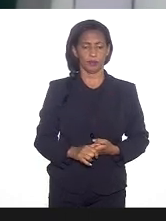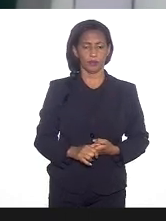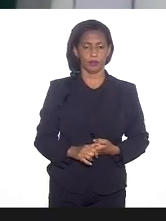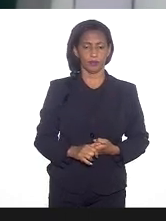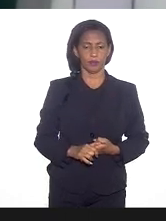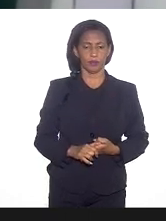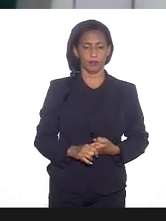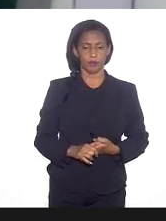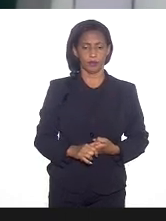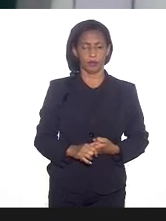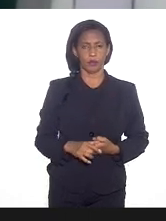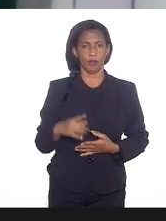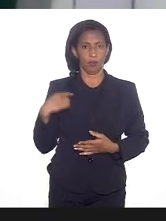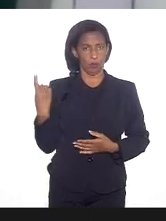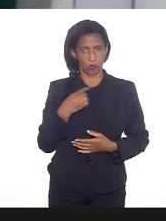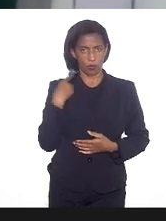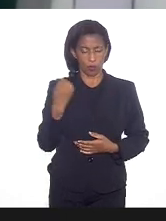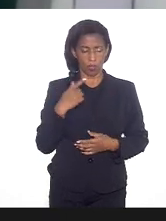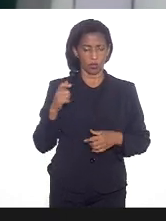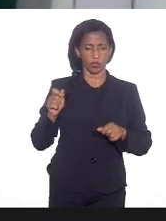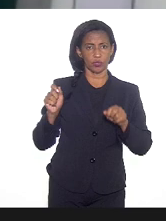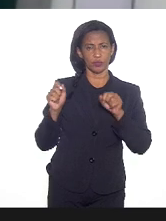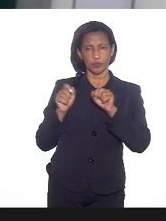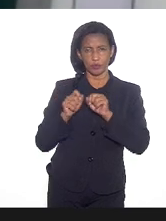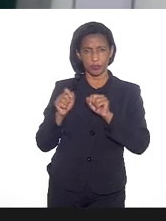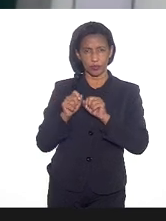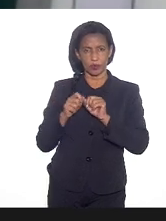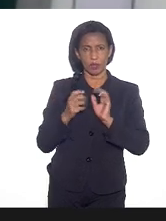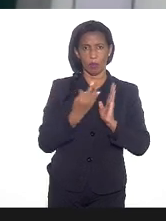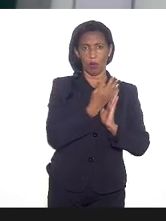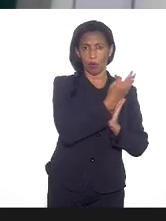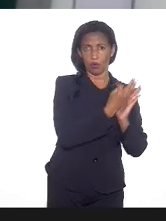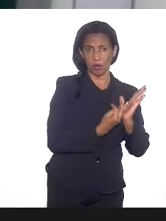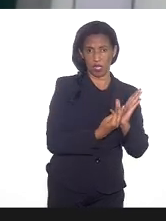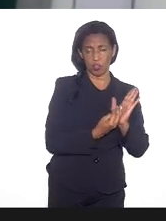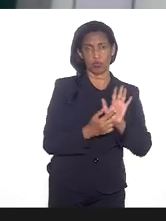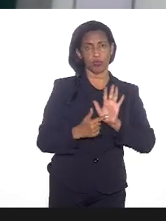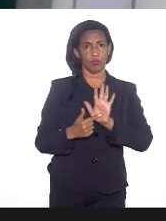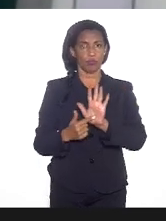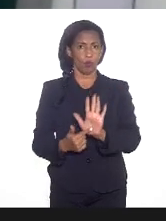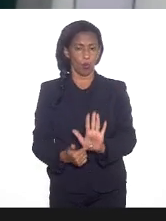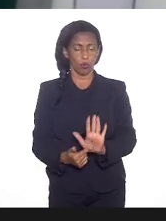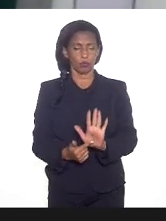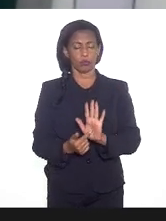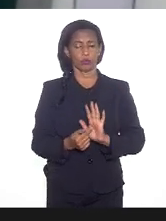que nós fizemos em relação ao texto que tinha sido apresentado